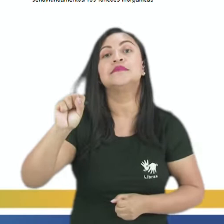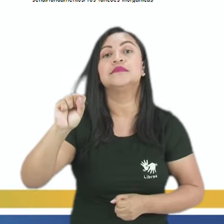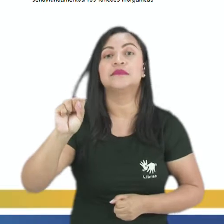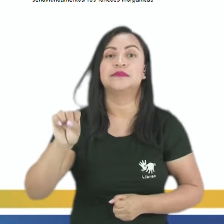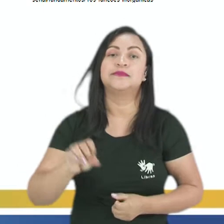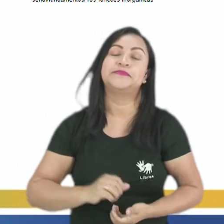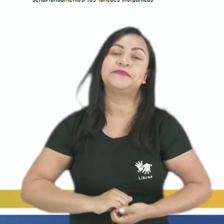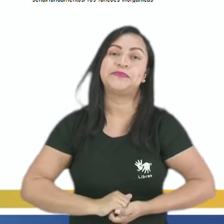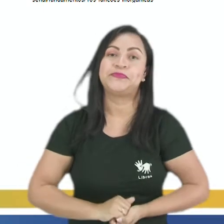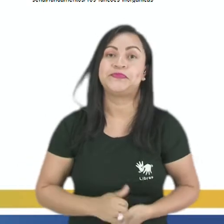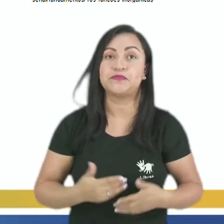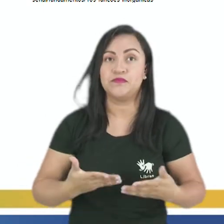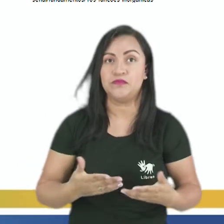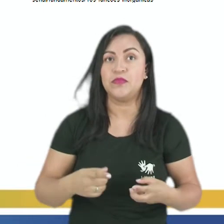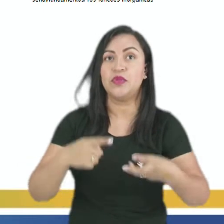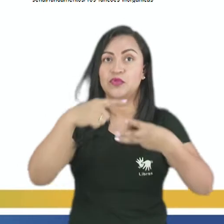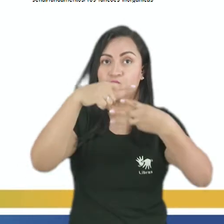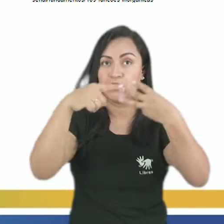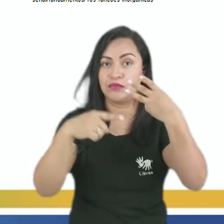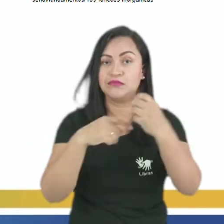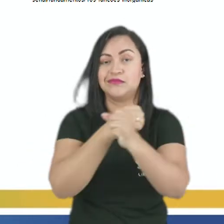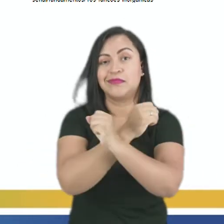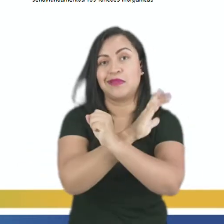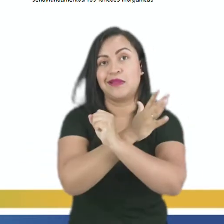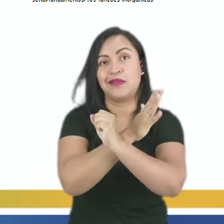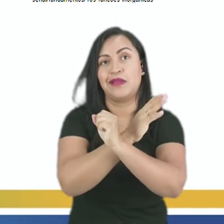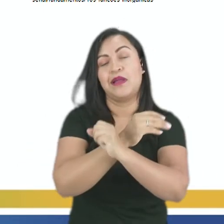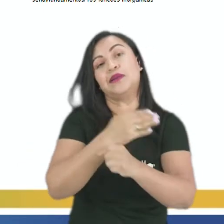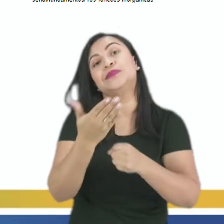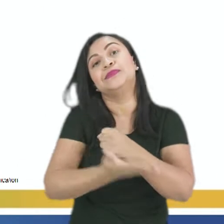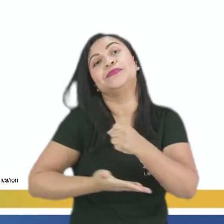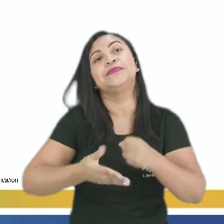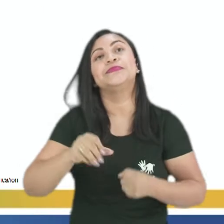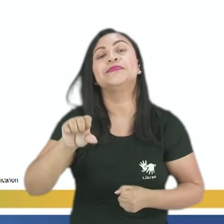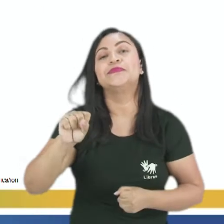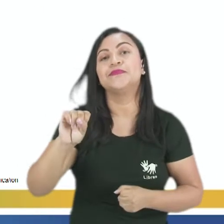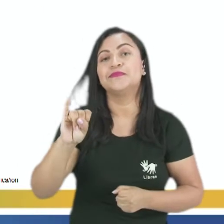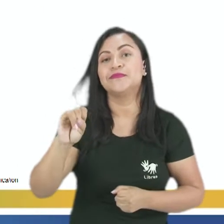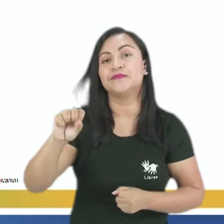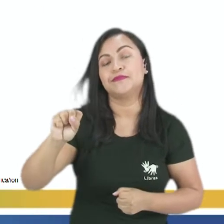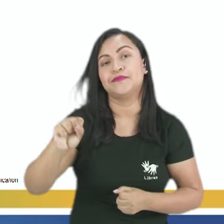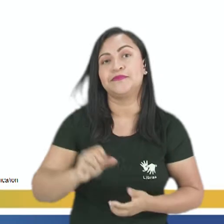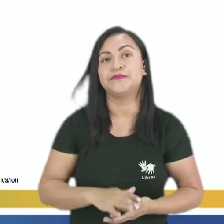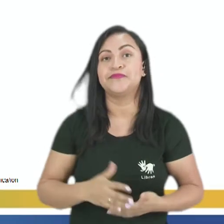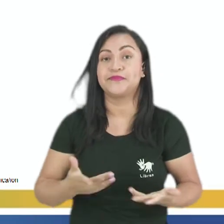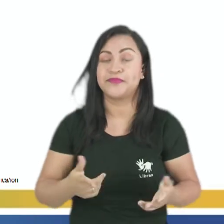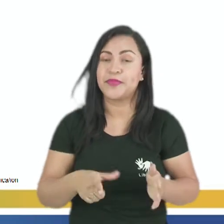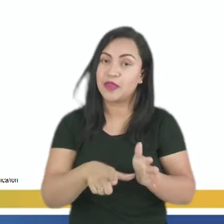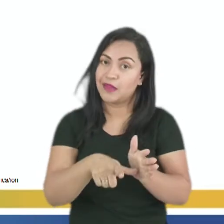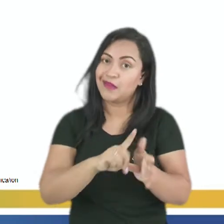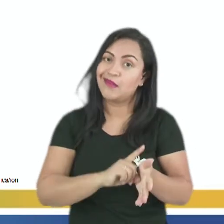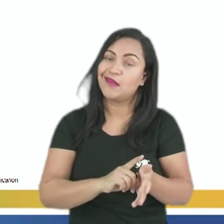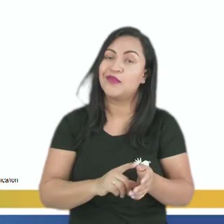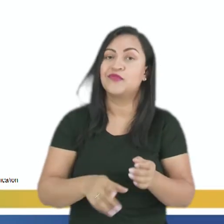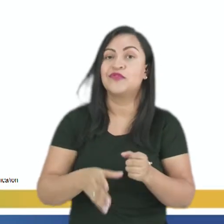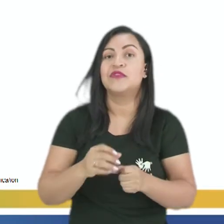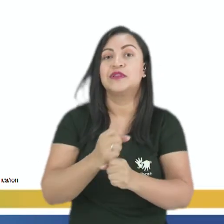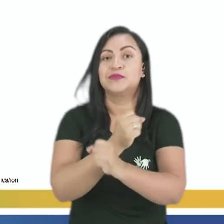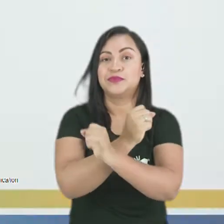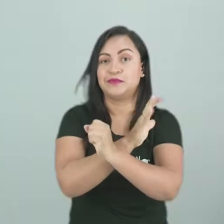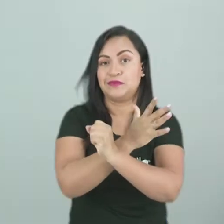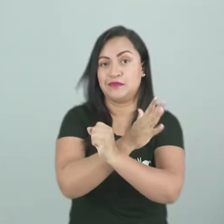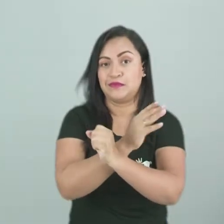tá? Então, nós vamos falar sobre ácidos, bases e sais. Antes de falar sobre os ácidos, nós